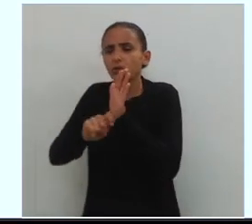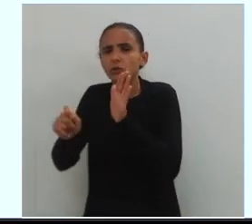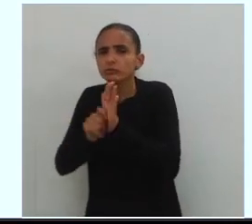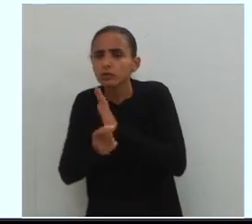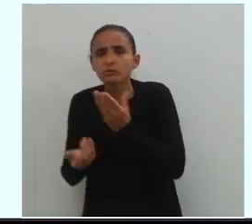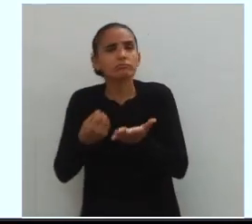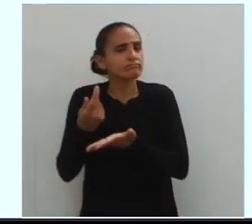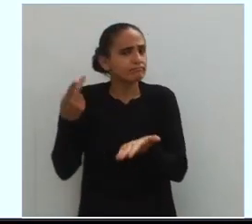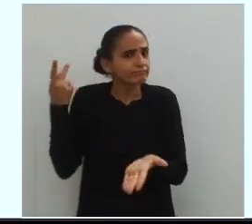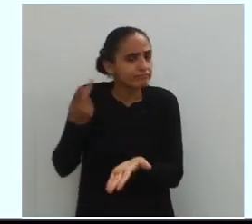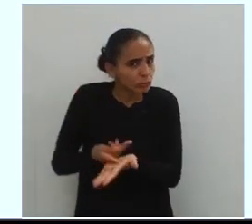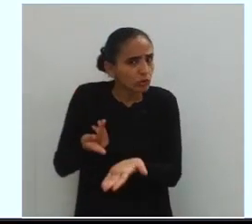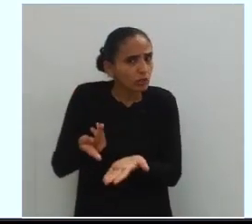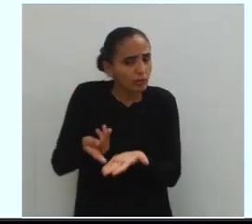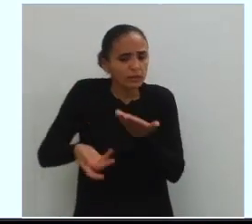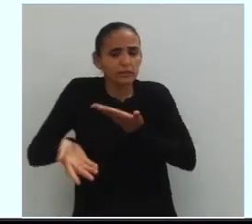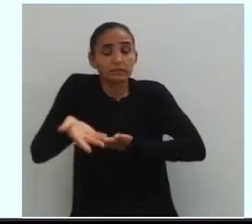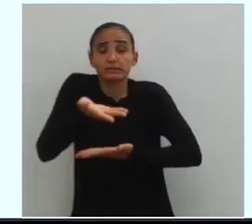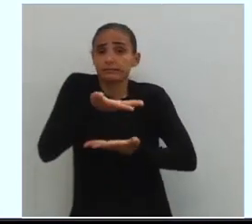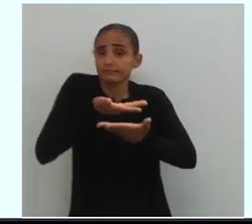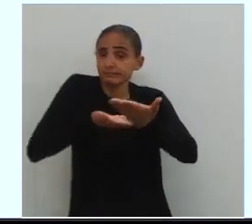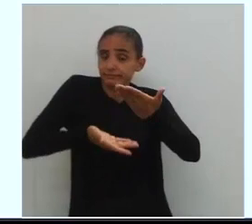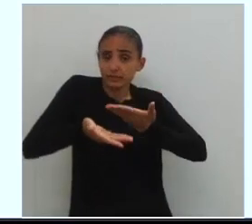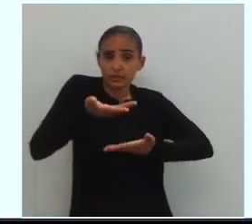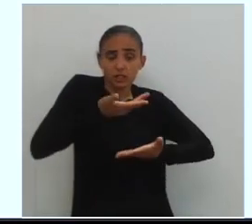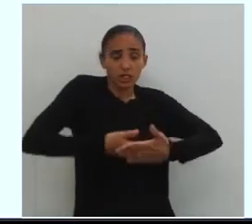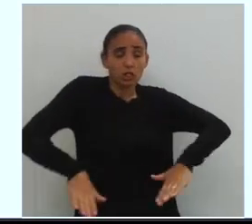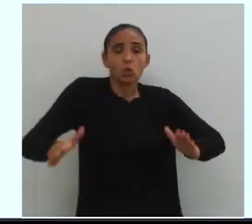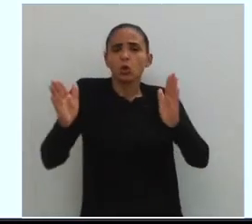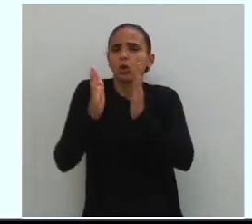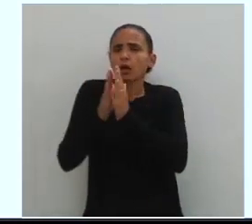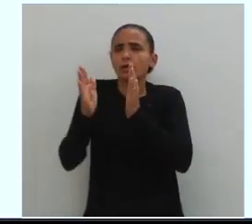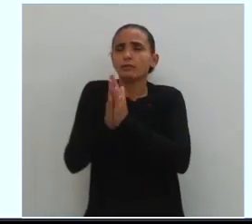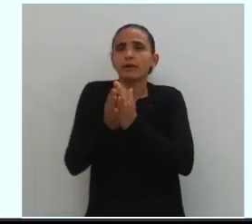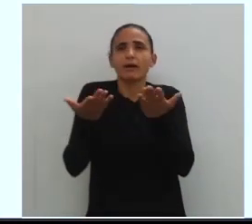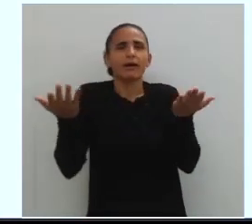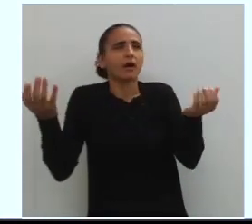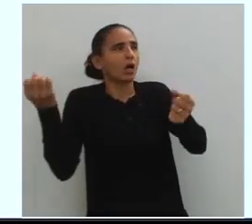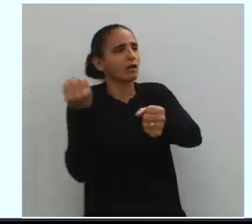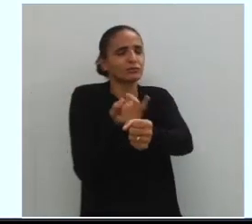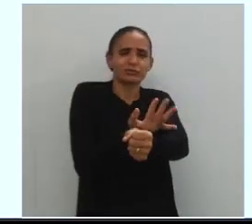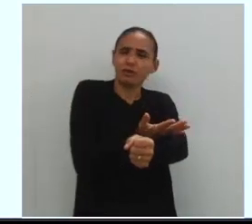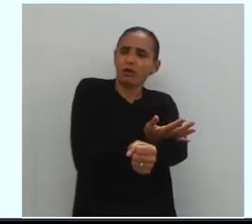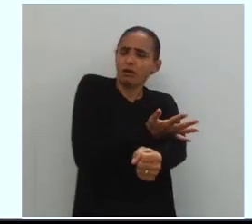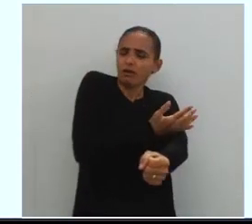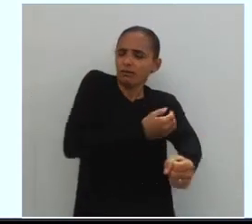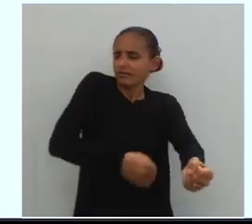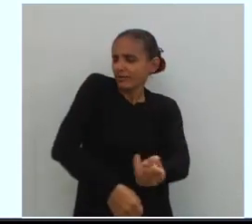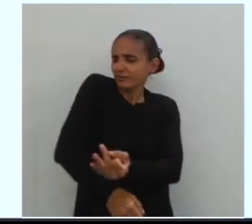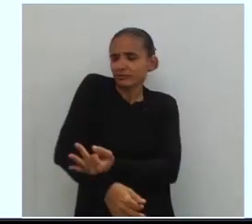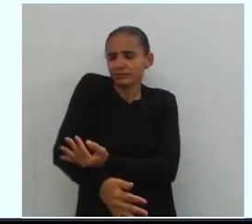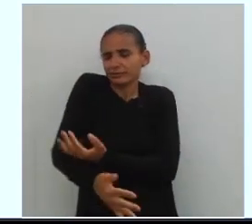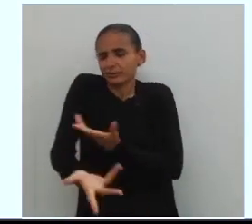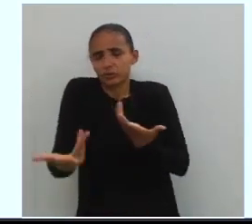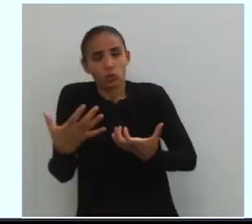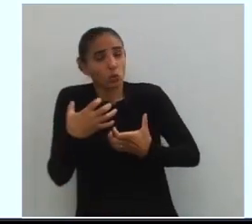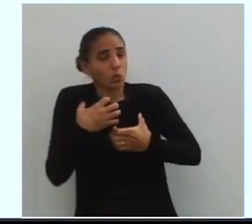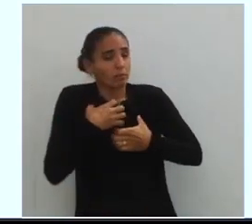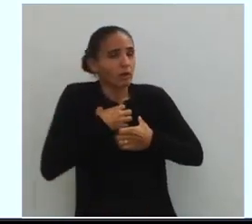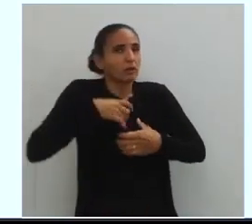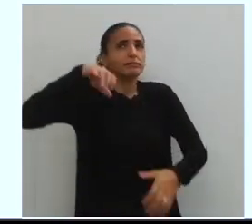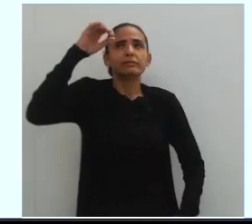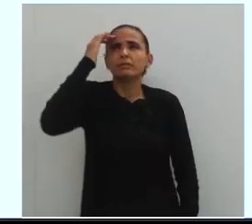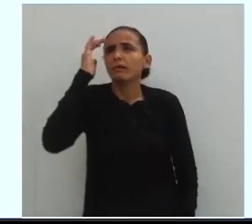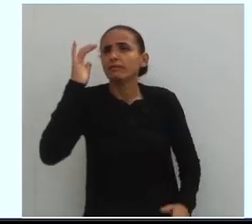permanência desse uso, ele vai estar relacionado à busca de sensações que são diferentes e que